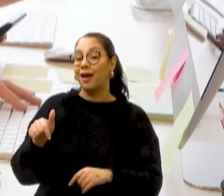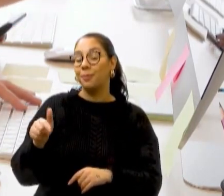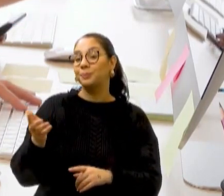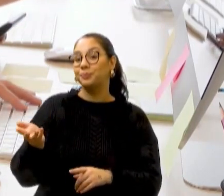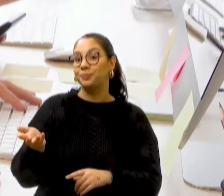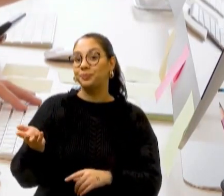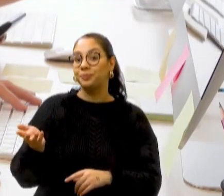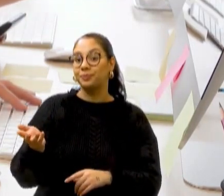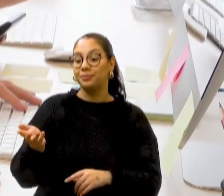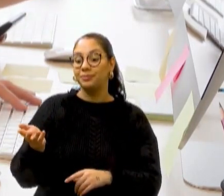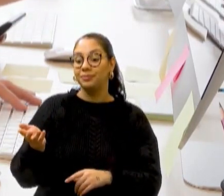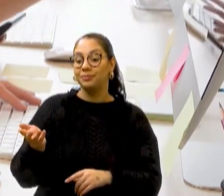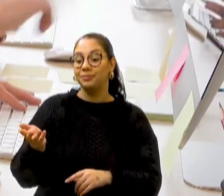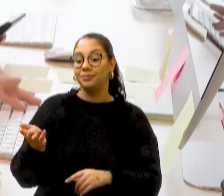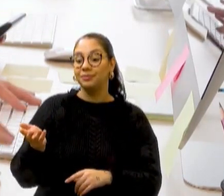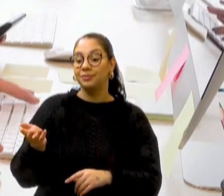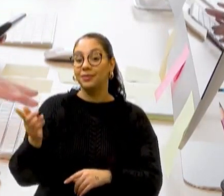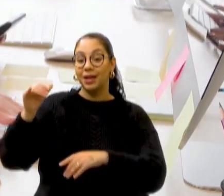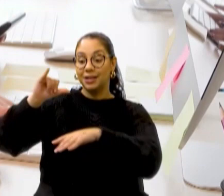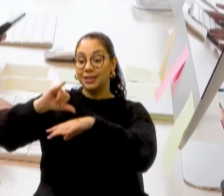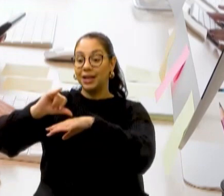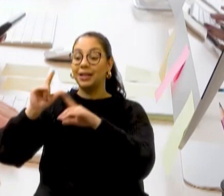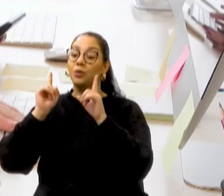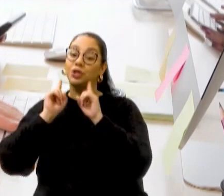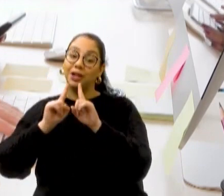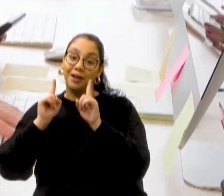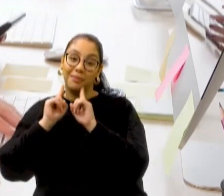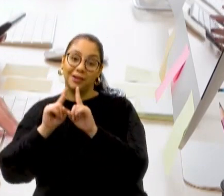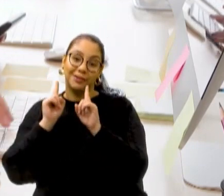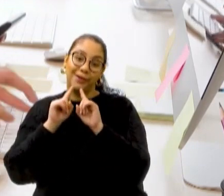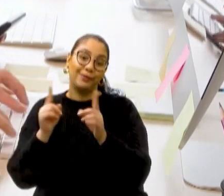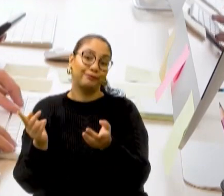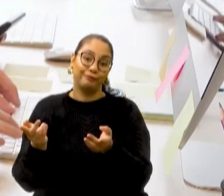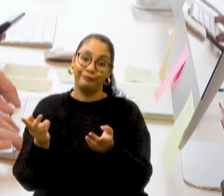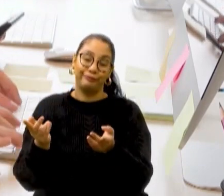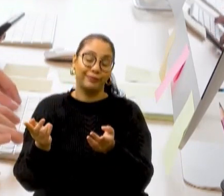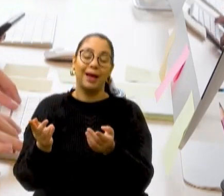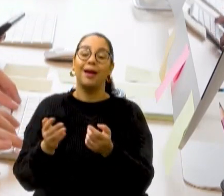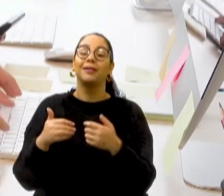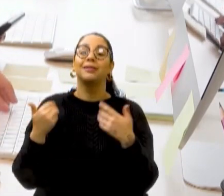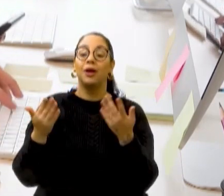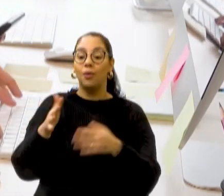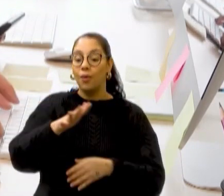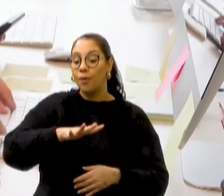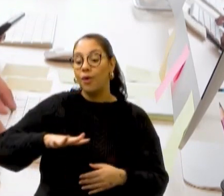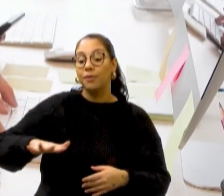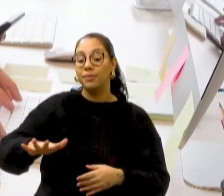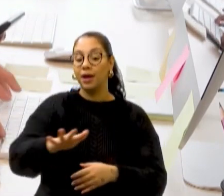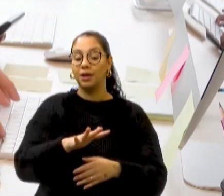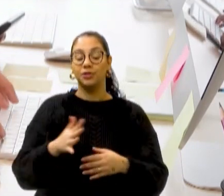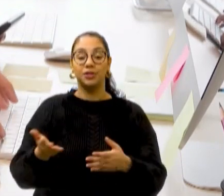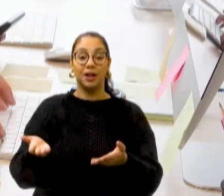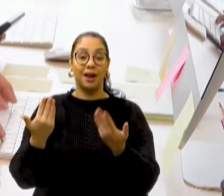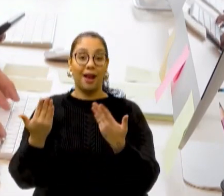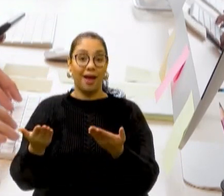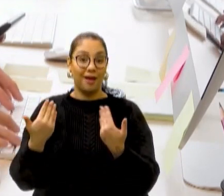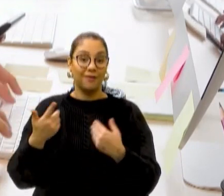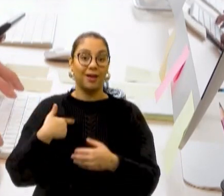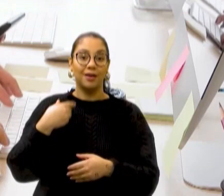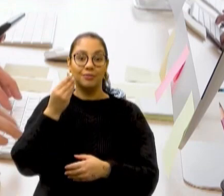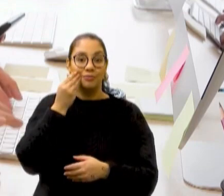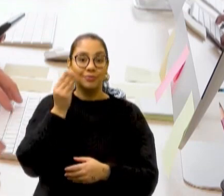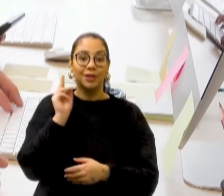tido como a central de reclamações Então a gente tem que ter um ambiente muito leve